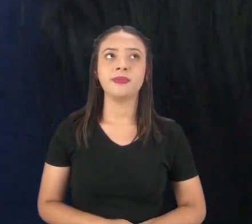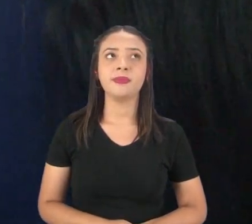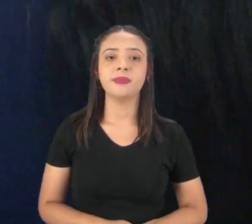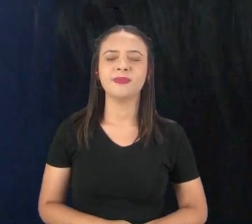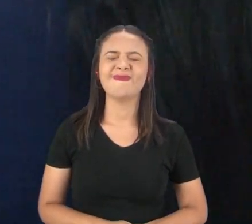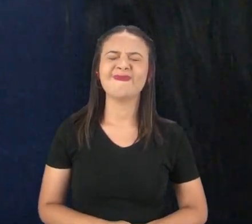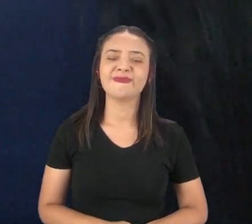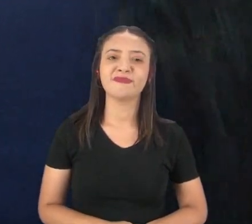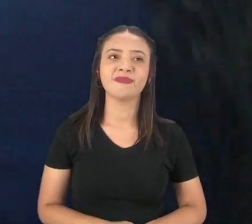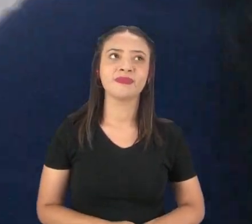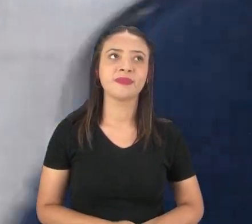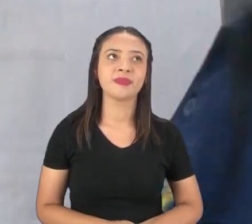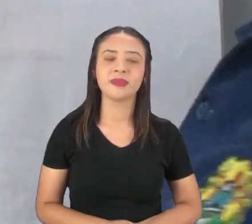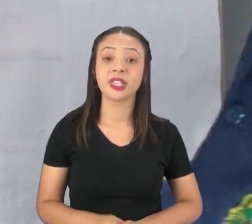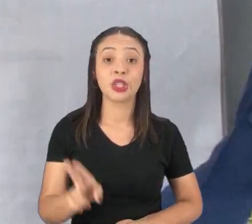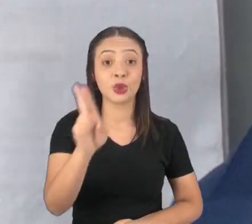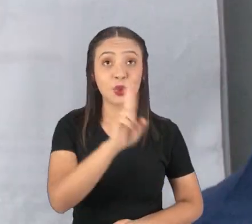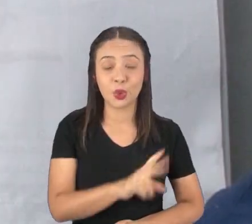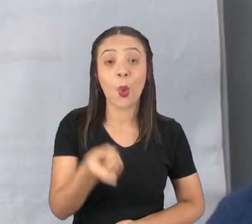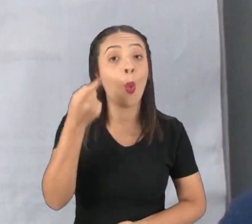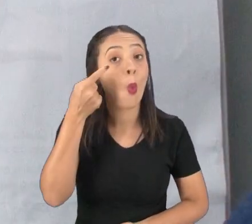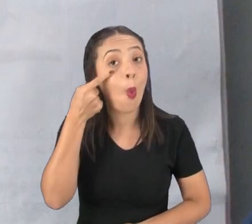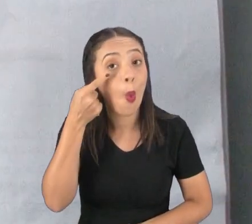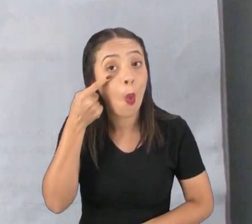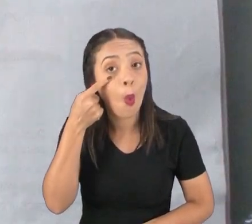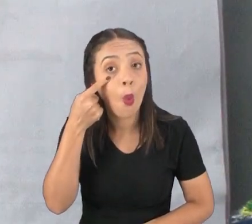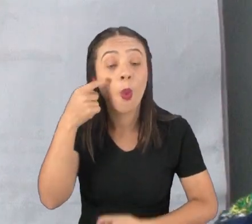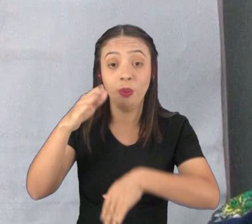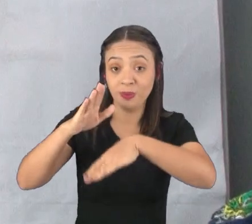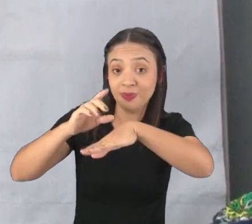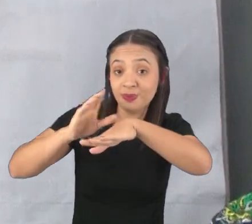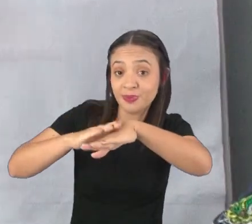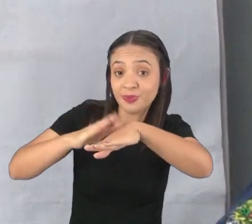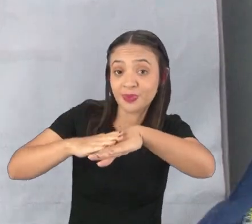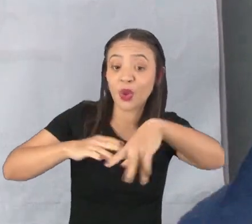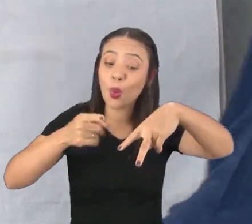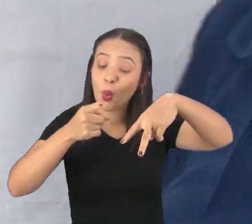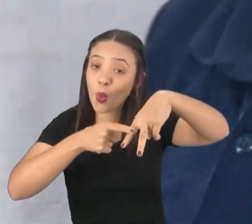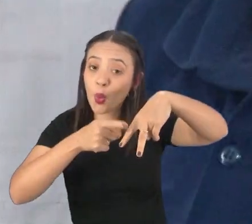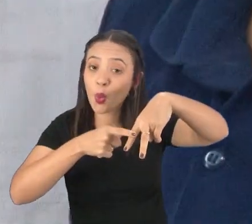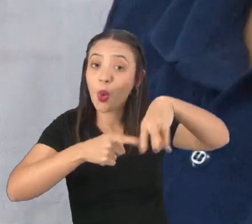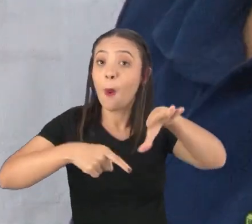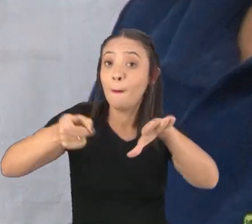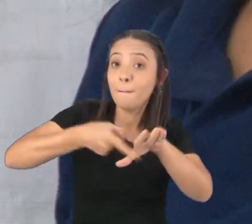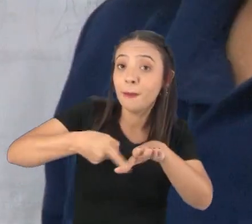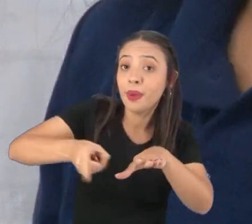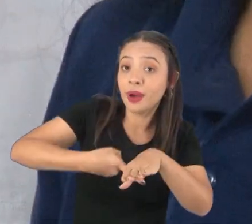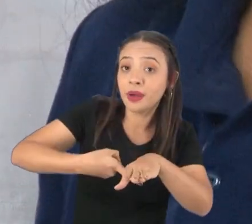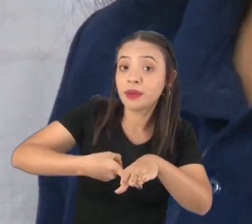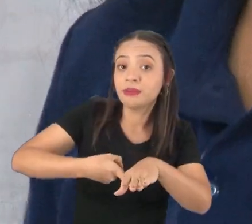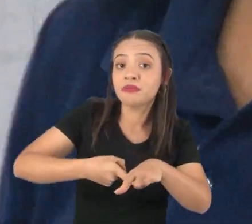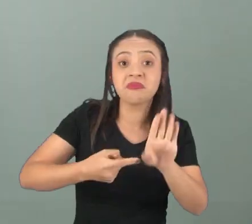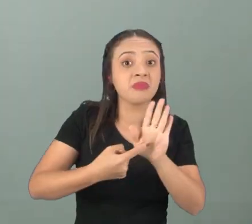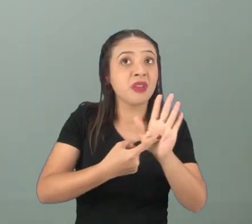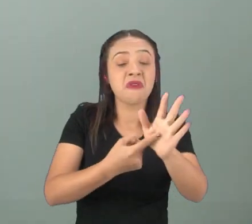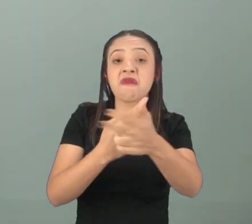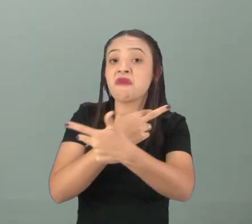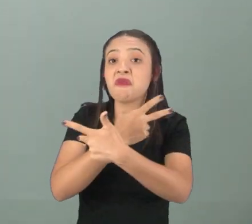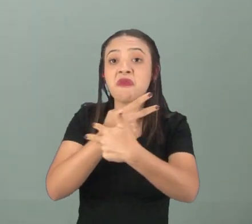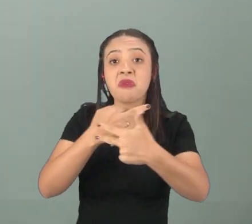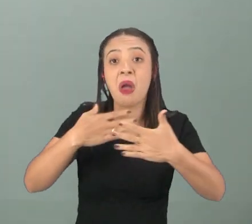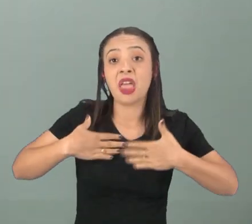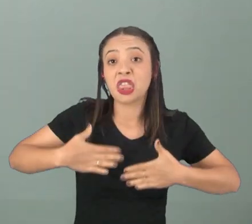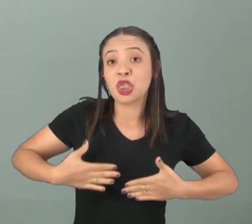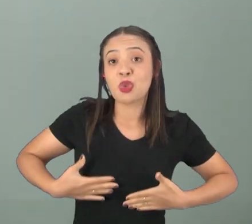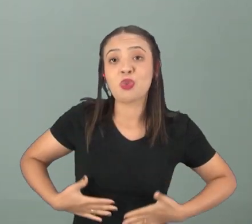Ele explorou, olha só, ele explorou o olho, a mão, o joelho, o pé. Ele citou várias partes do corpo